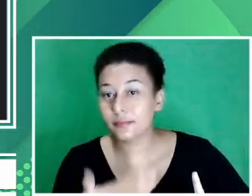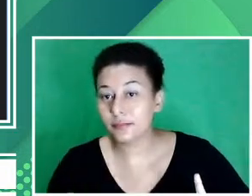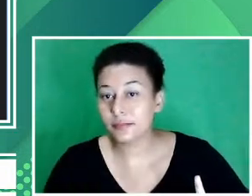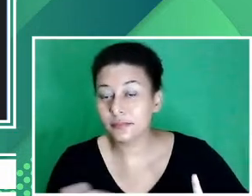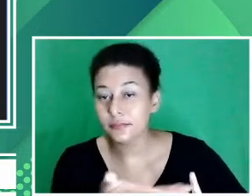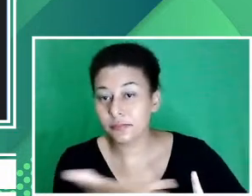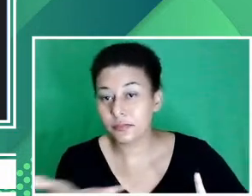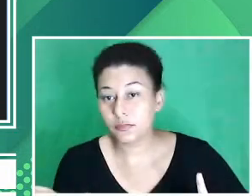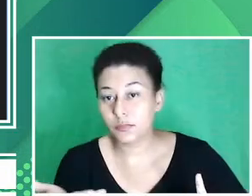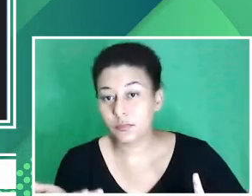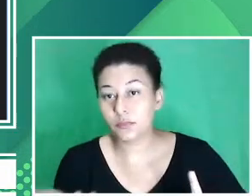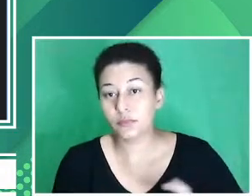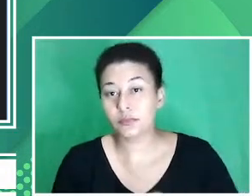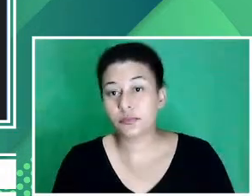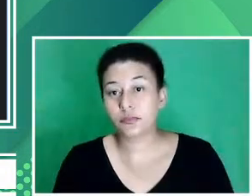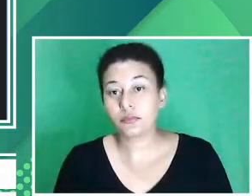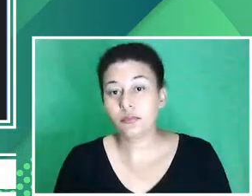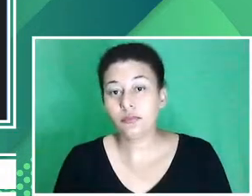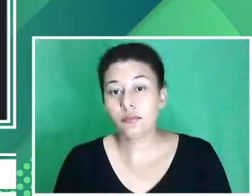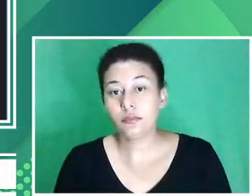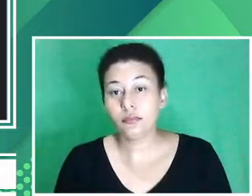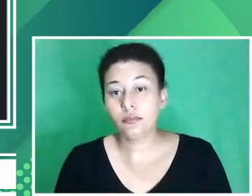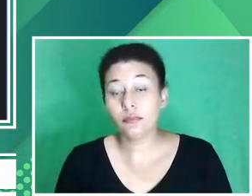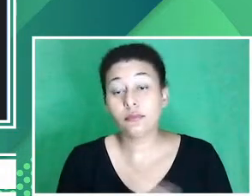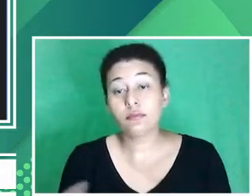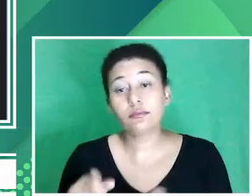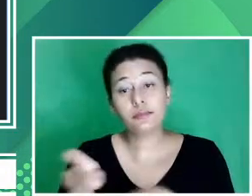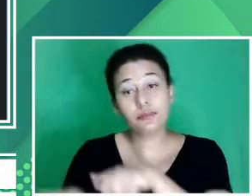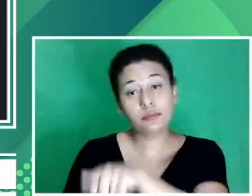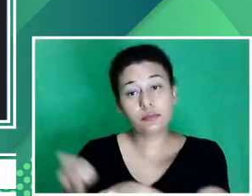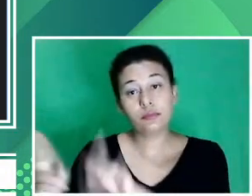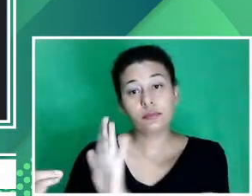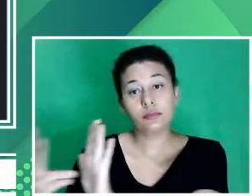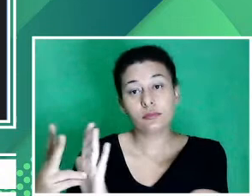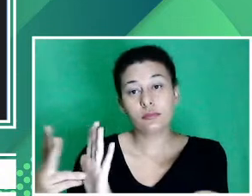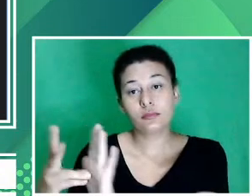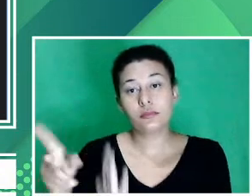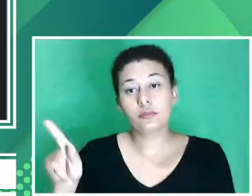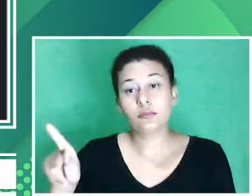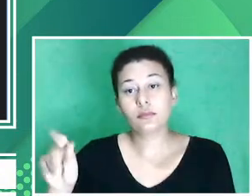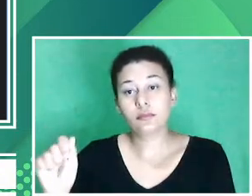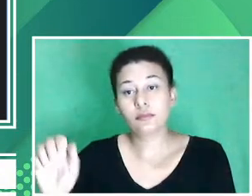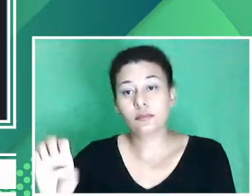E o povo Paiter Suruí tem